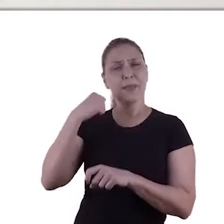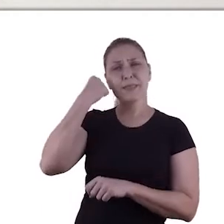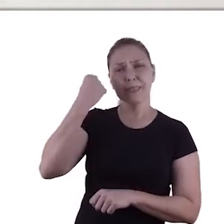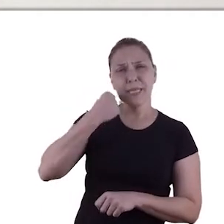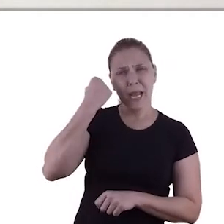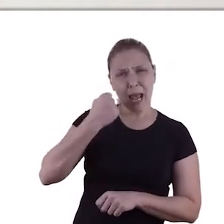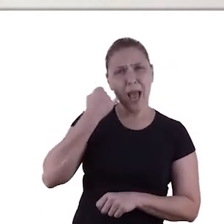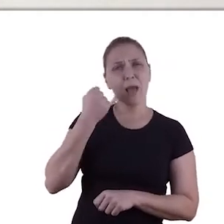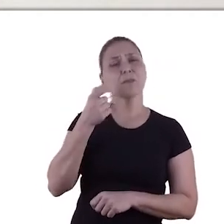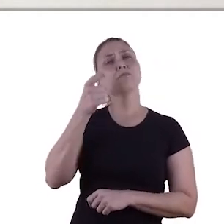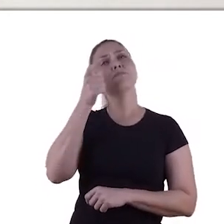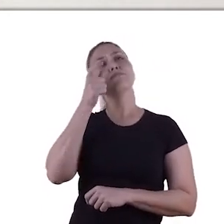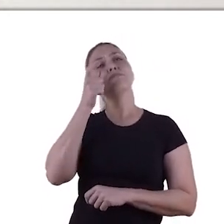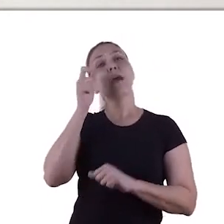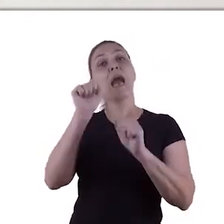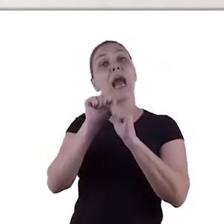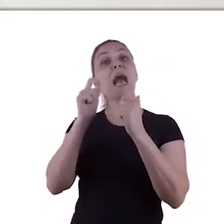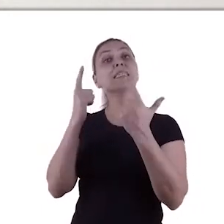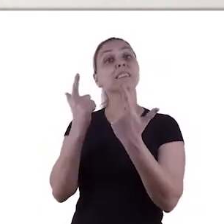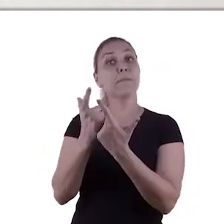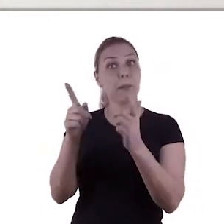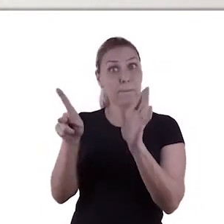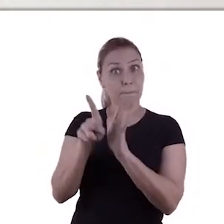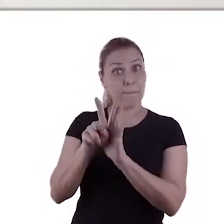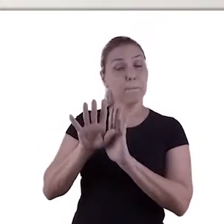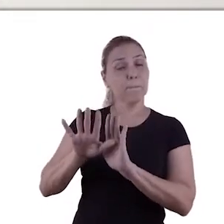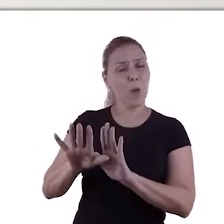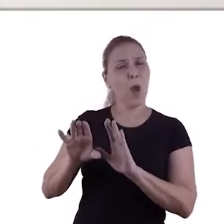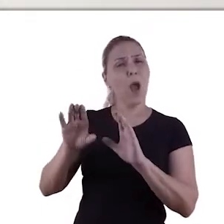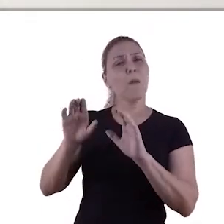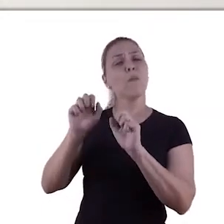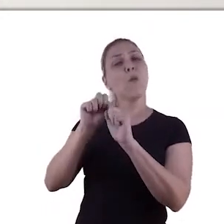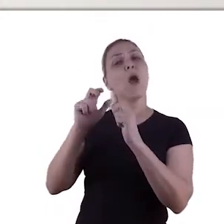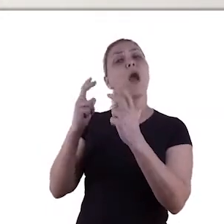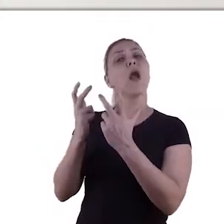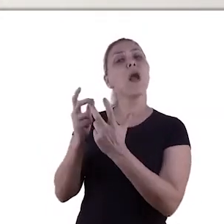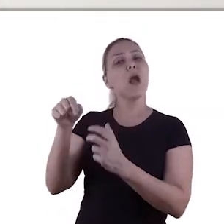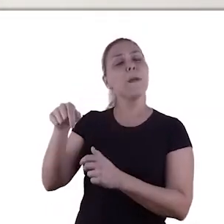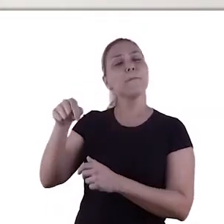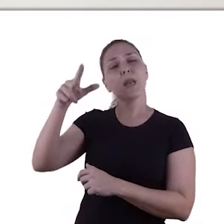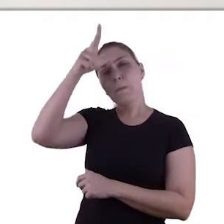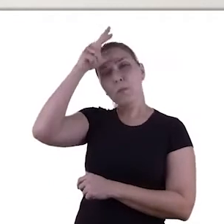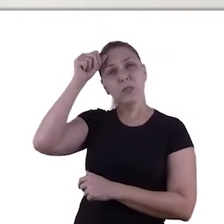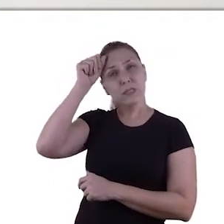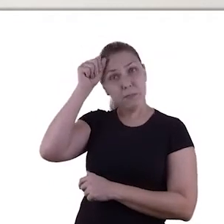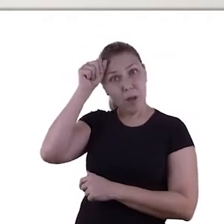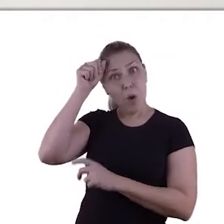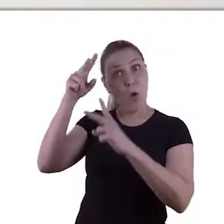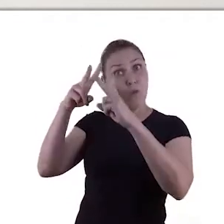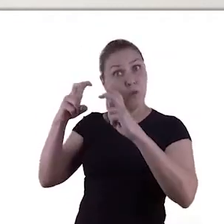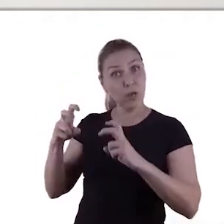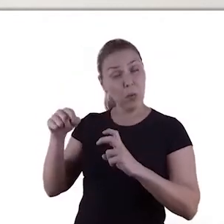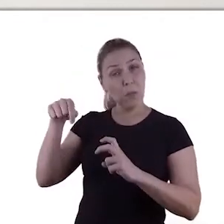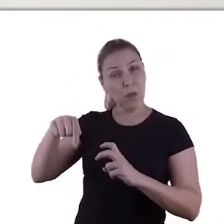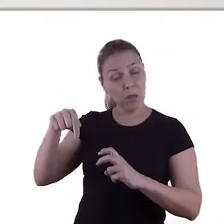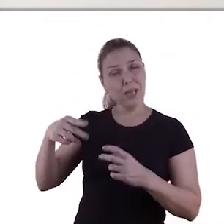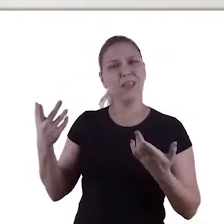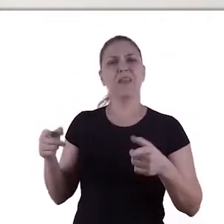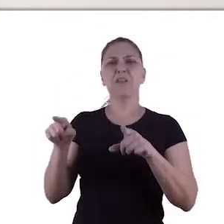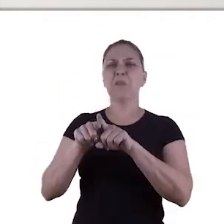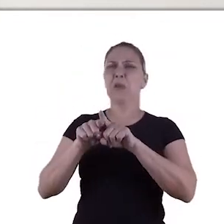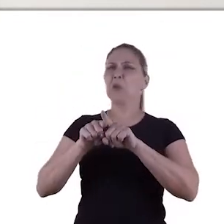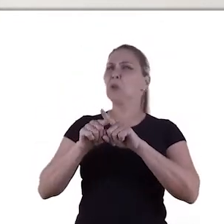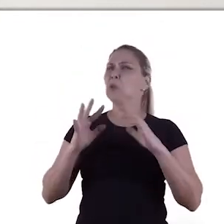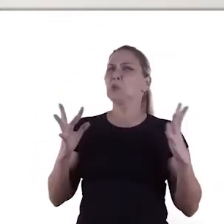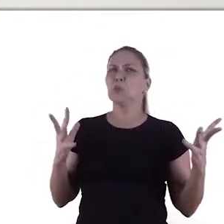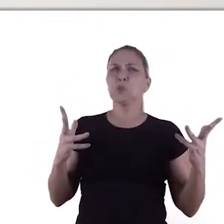Senado, da Assembleia Legislativa, da Câmara Municipal de Florianópolis. E em todos